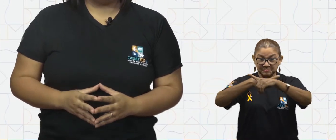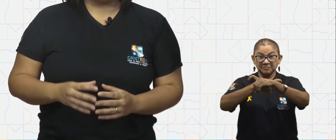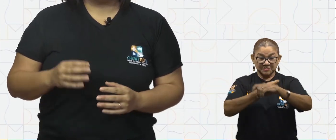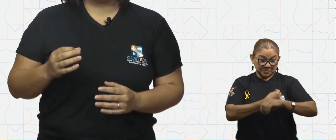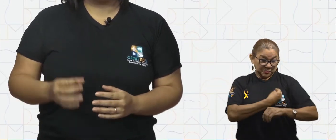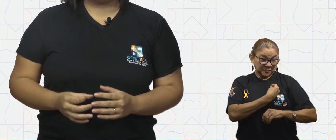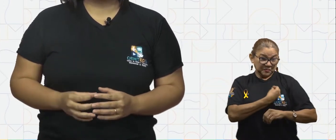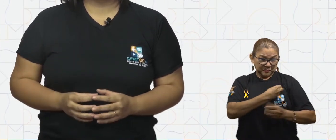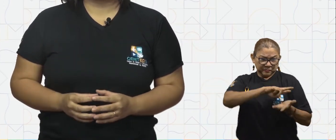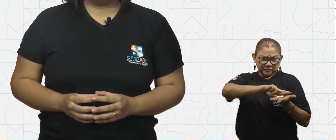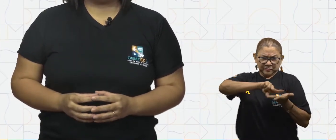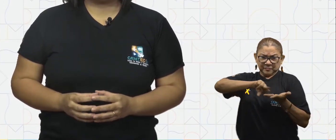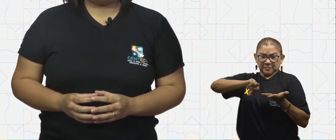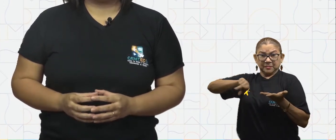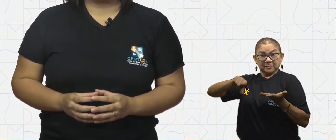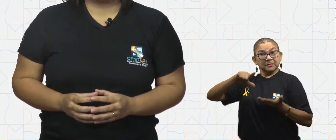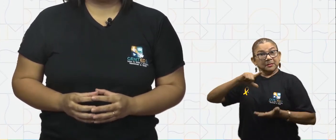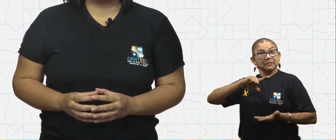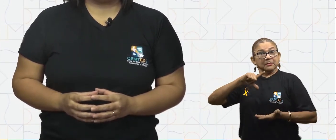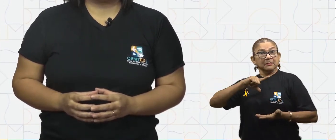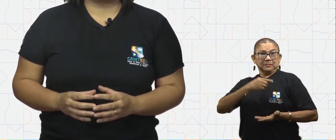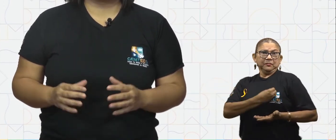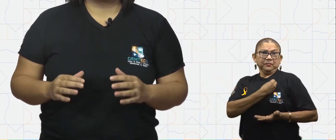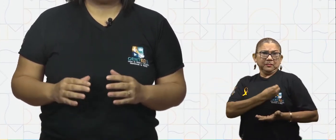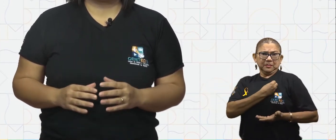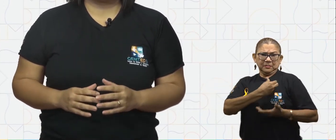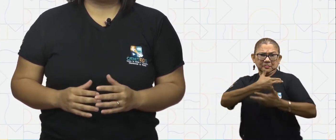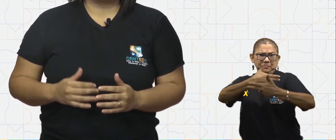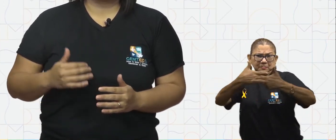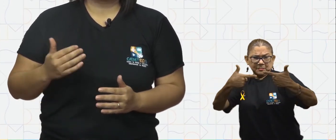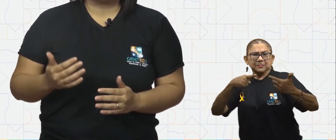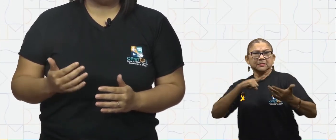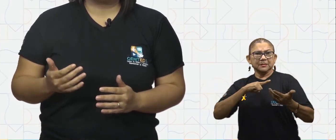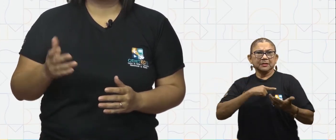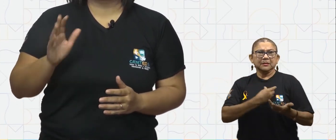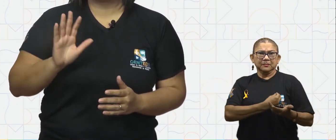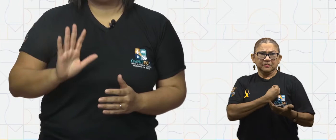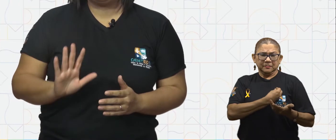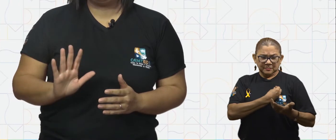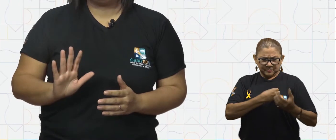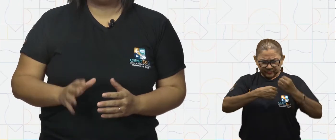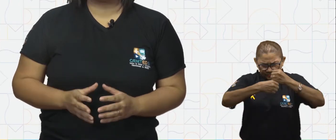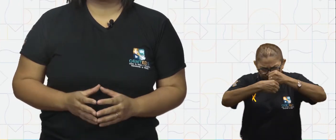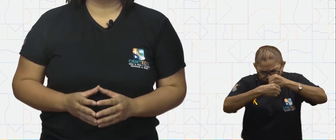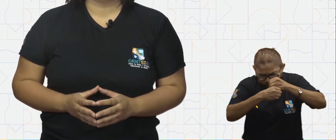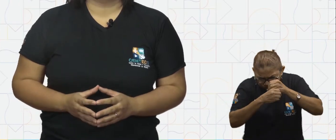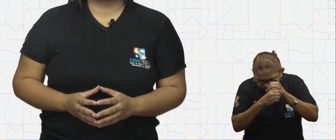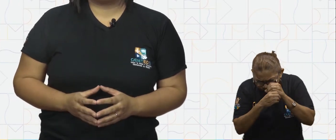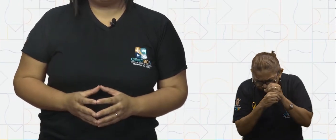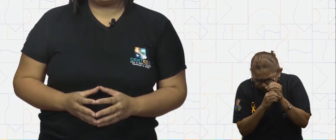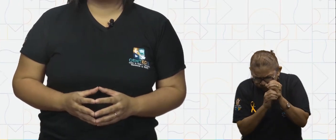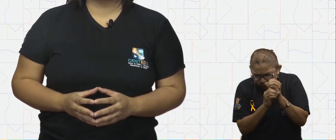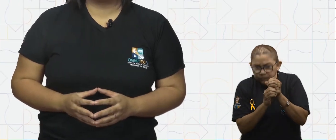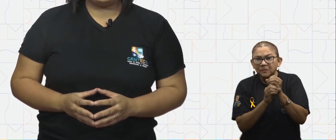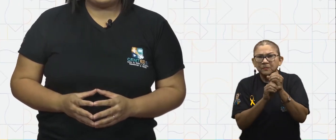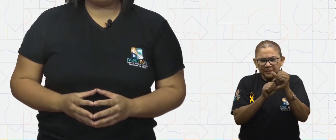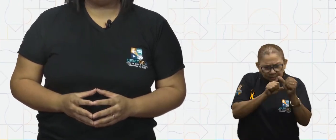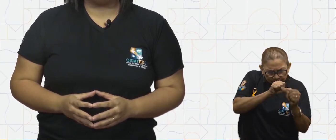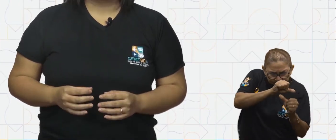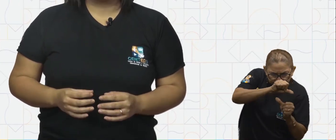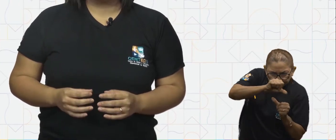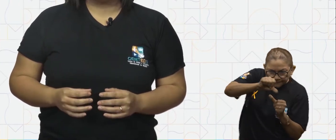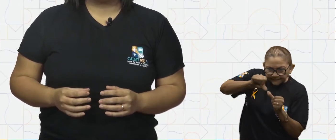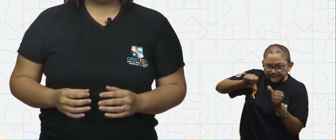fixados. Organismos fixados são organismos que passam por um processo de interrupção de sua atividade